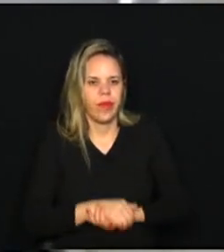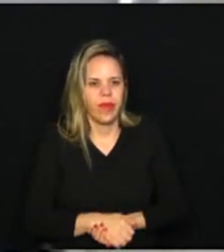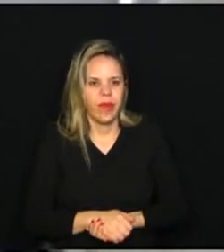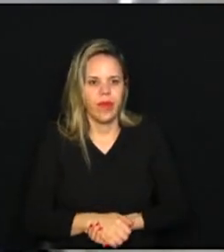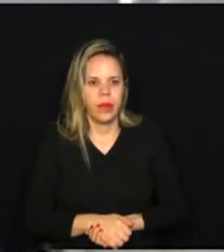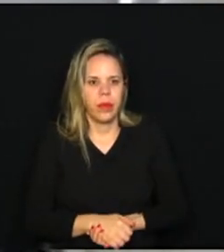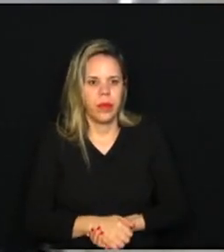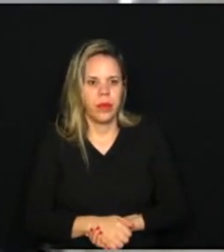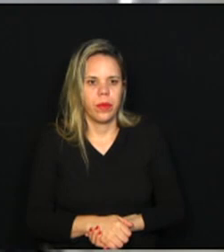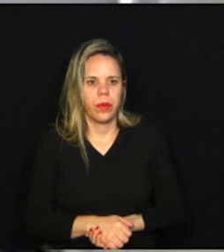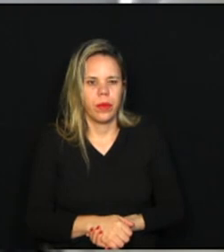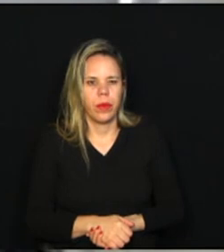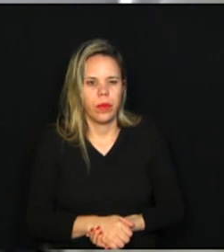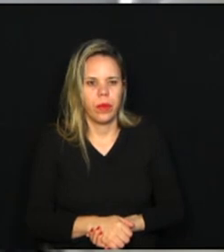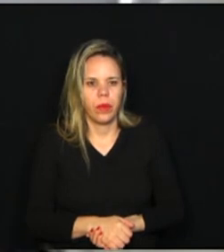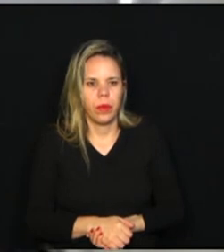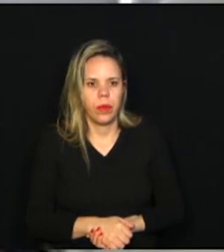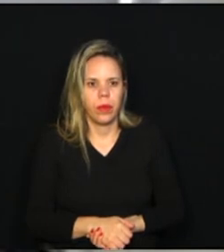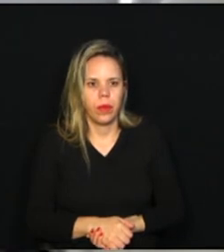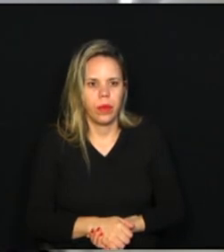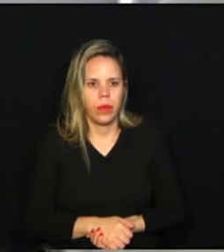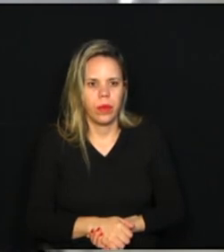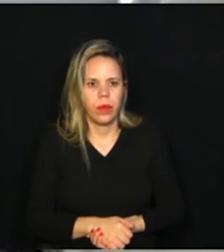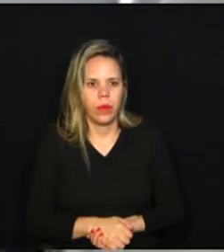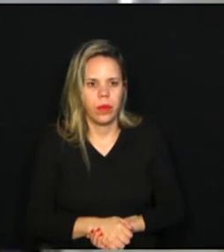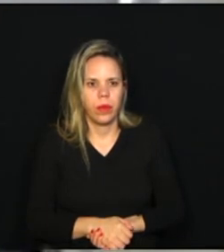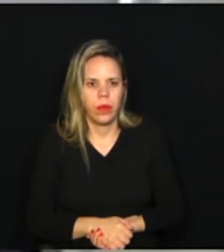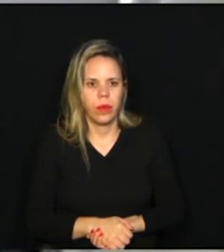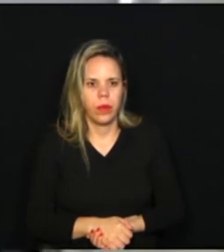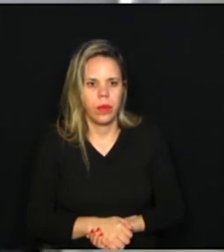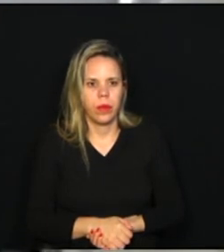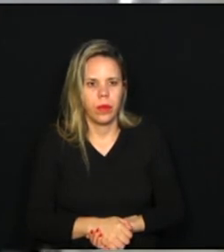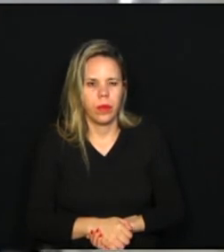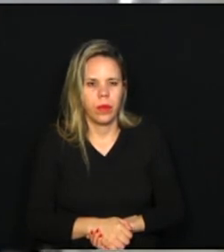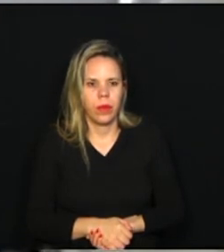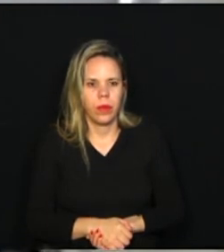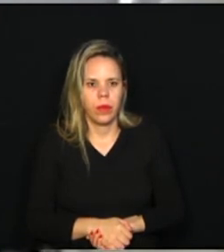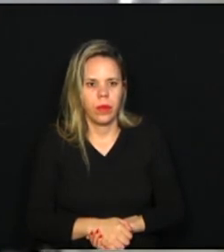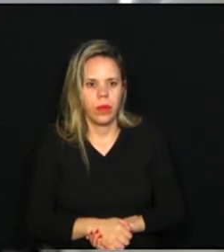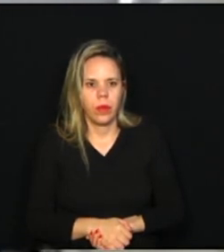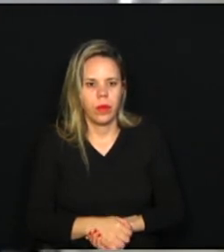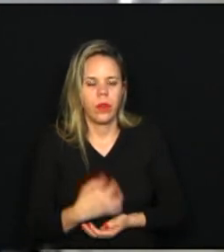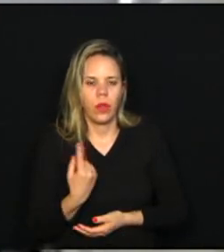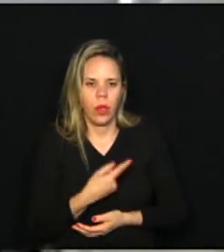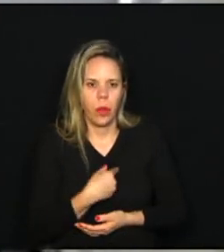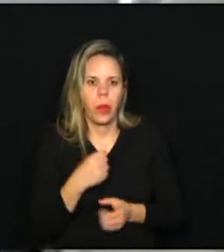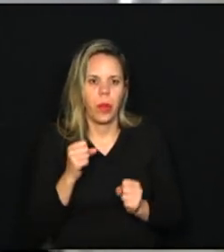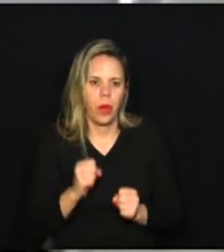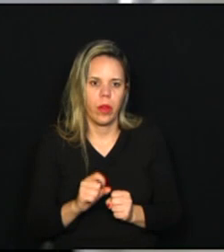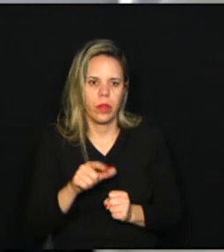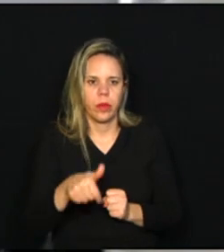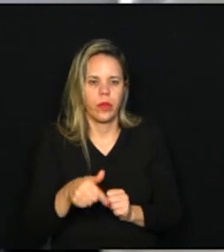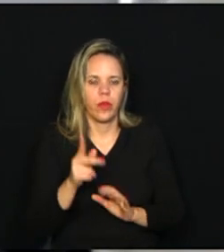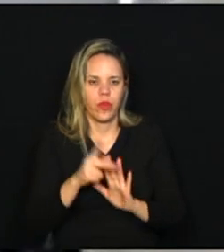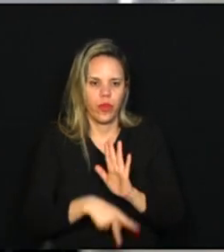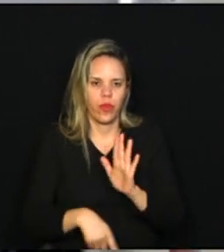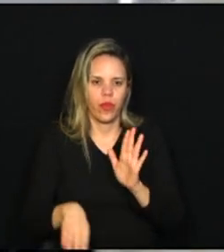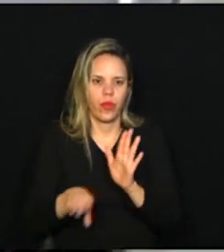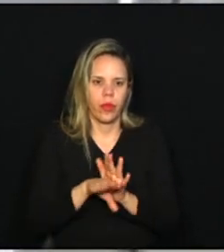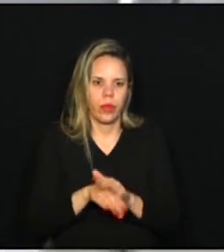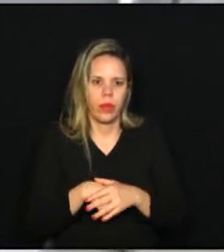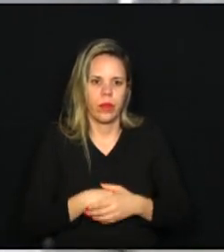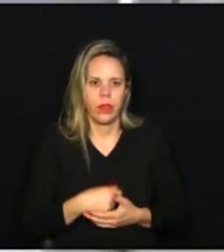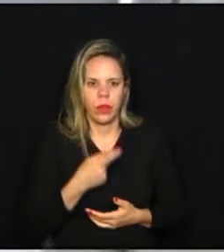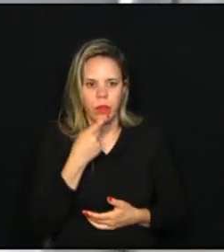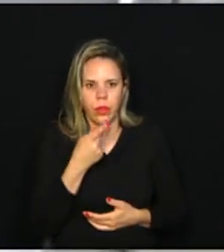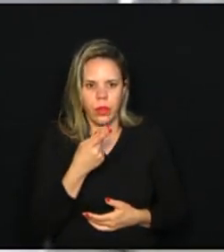residenciais, etc. Enfim, eu acho que a gente pode depois, quando o projeto chegar, falar um pouquinho